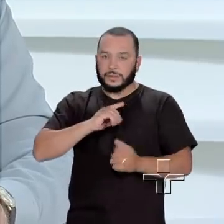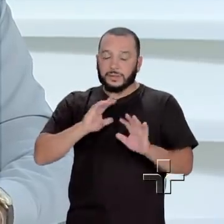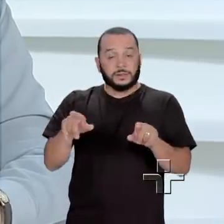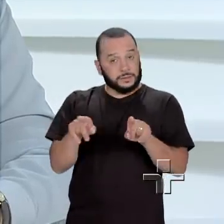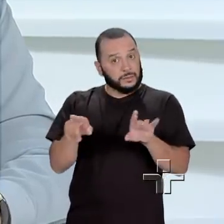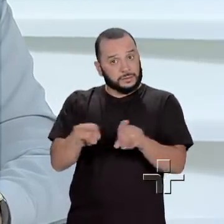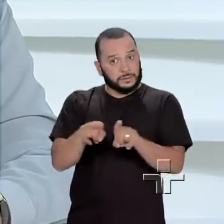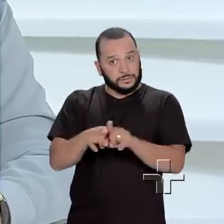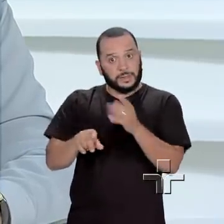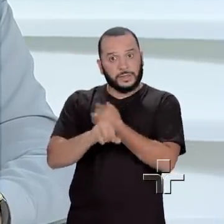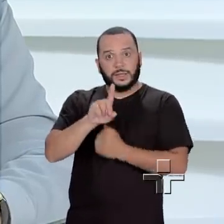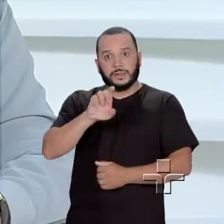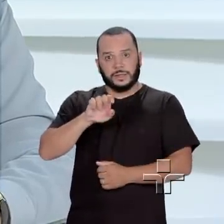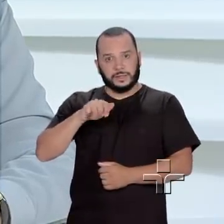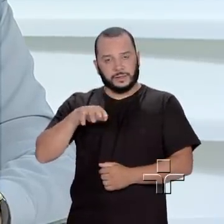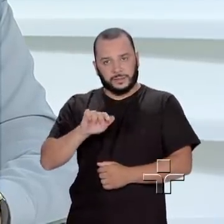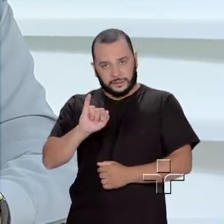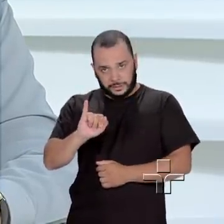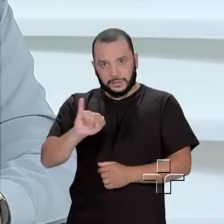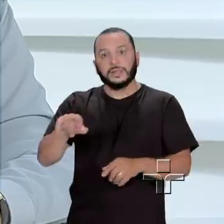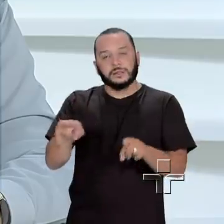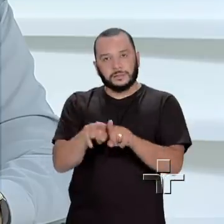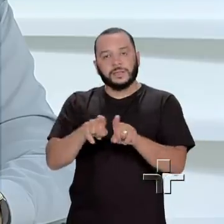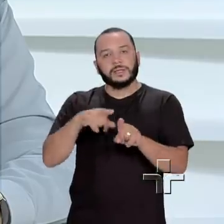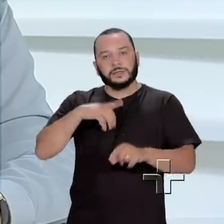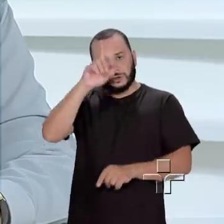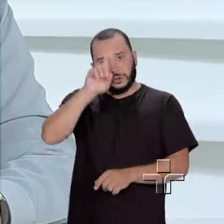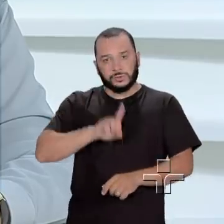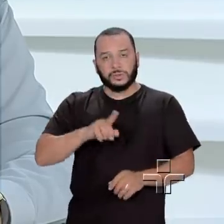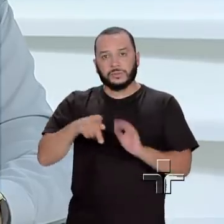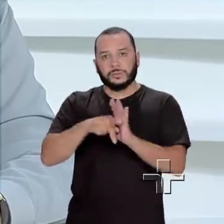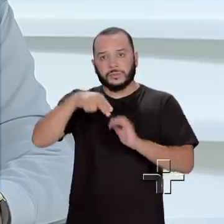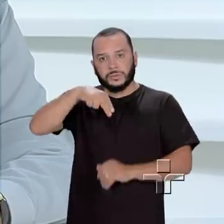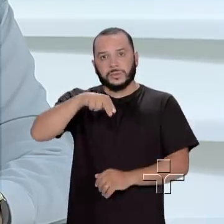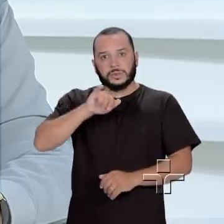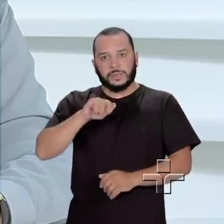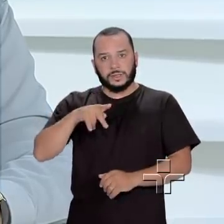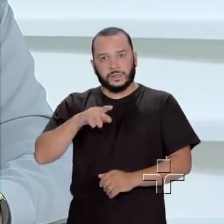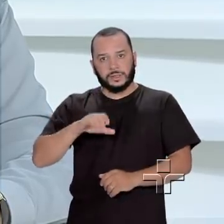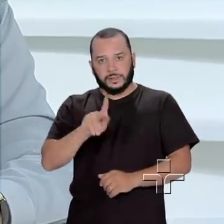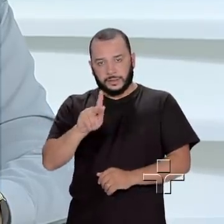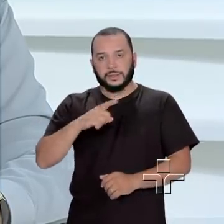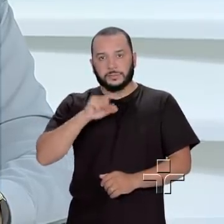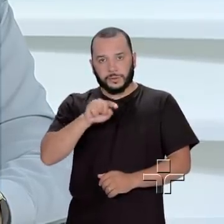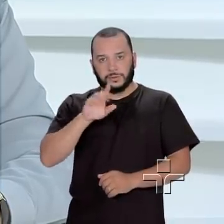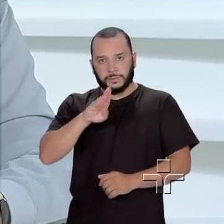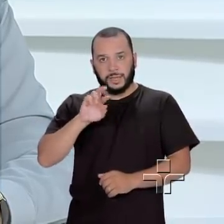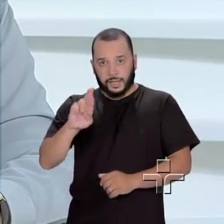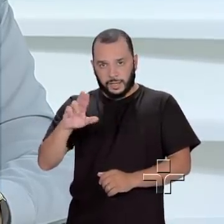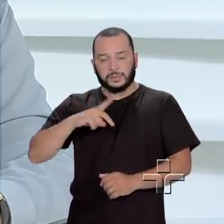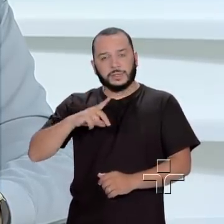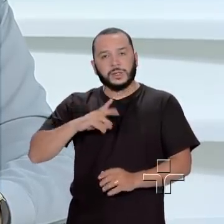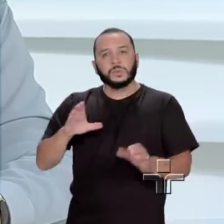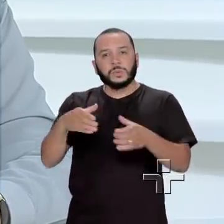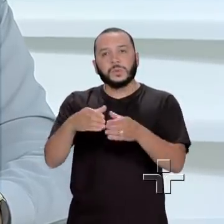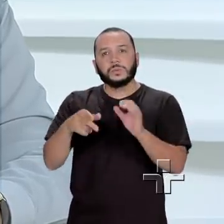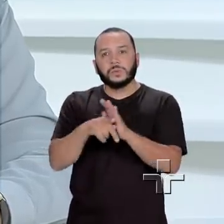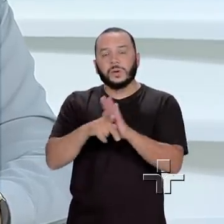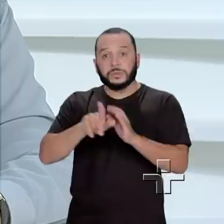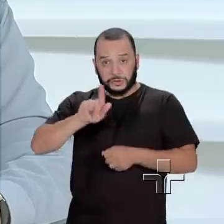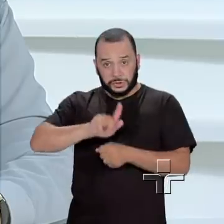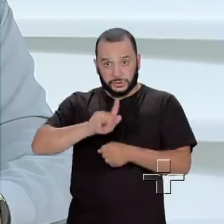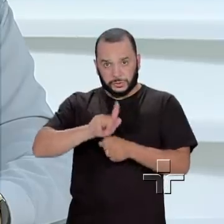Paulo e diretor do NIC.br, órgão responsável pela implementação das decisões do Comitê Gestor